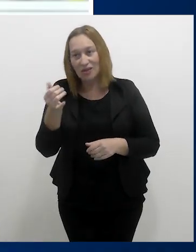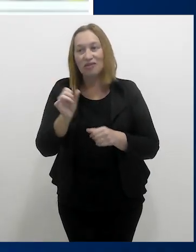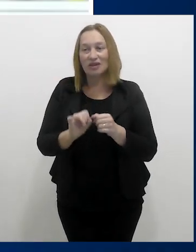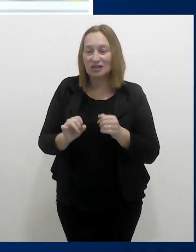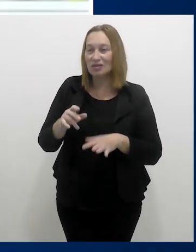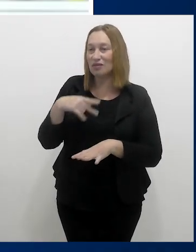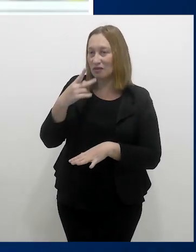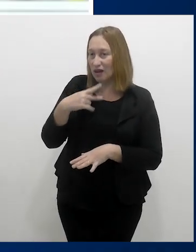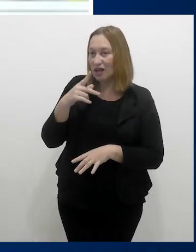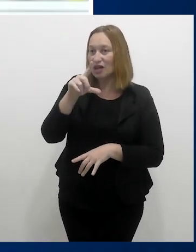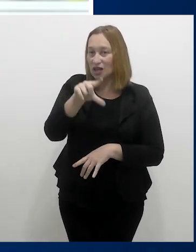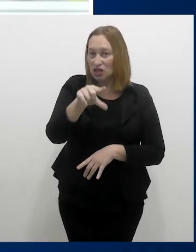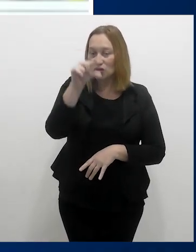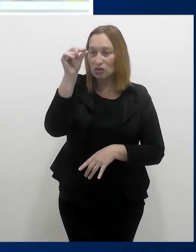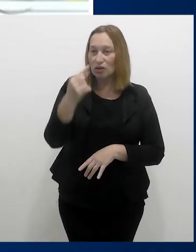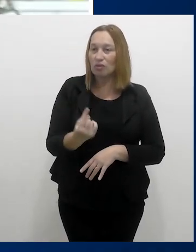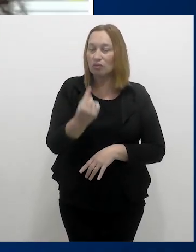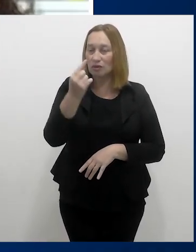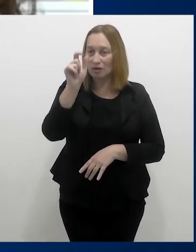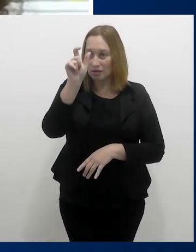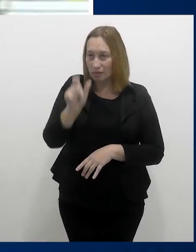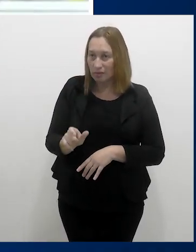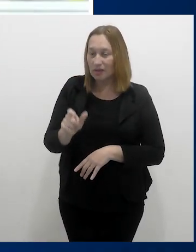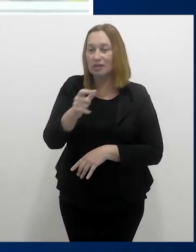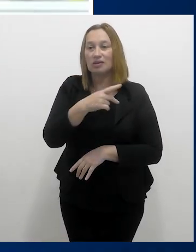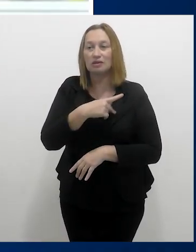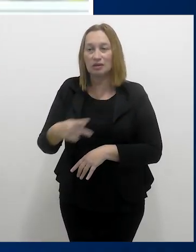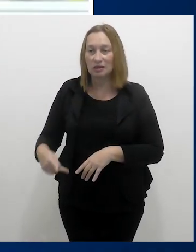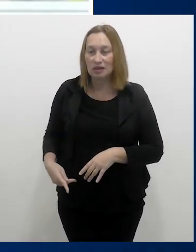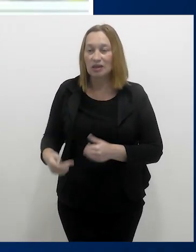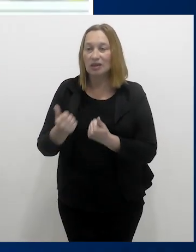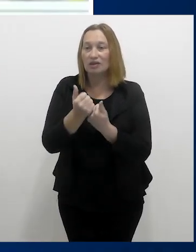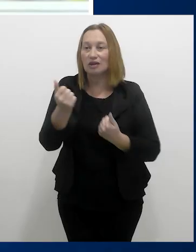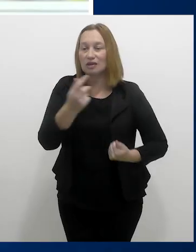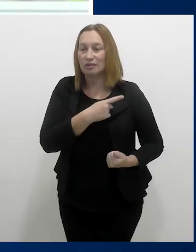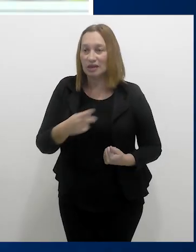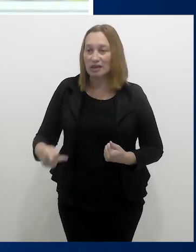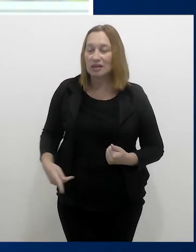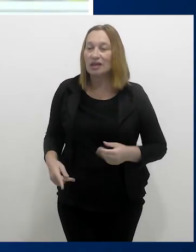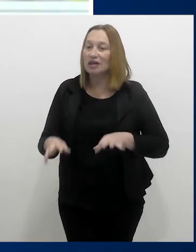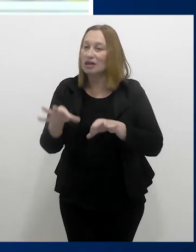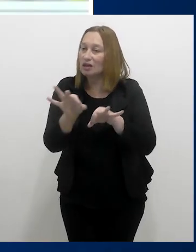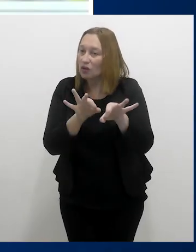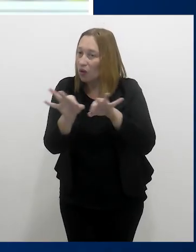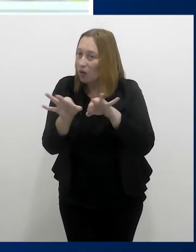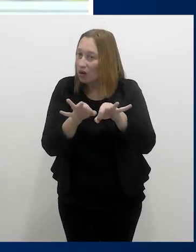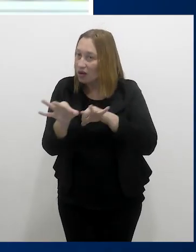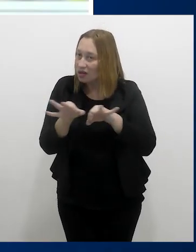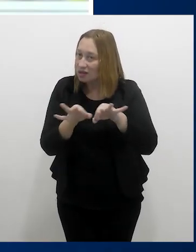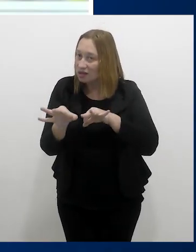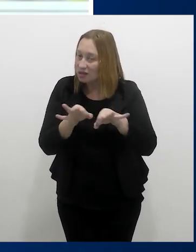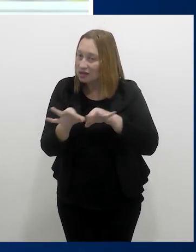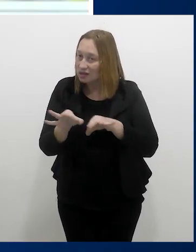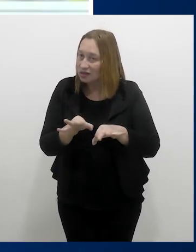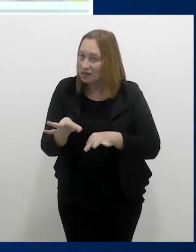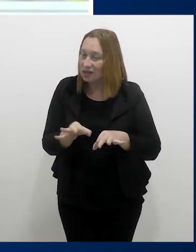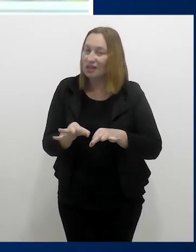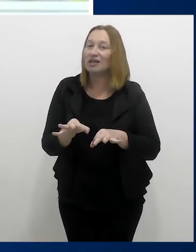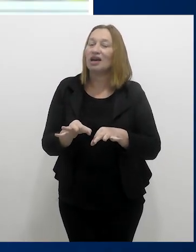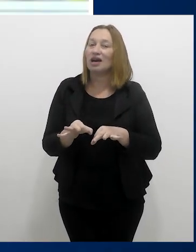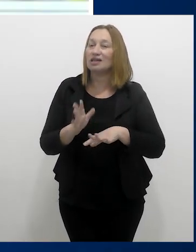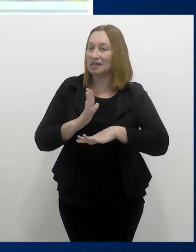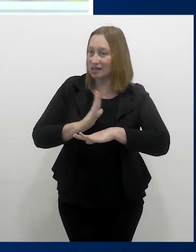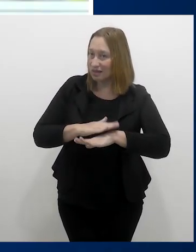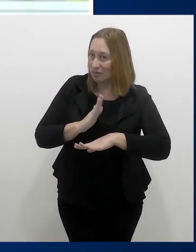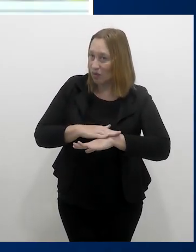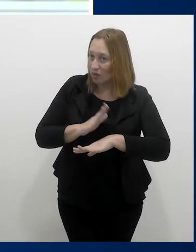resolveu fazer isso que eu falei, eleger uma presidenta, uma vice-presidenta que pelo menos organizasse esse